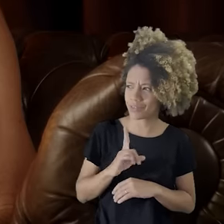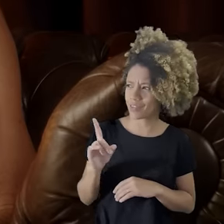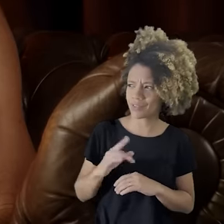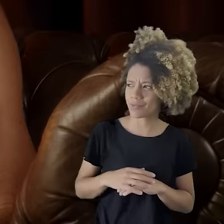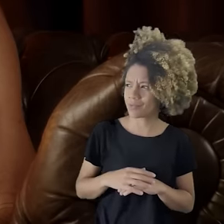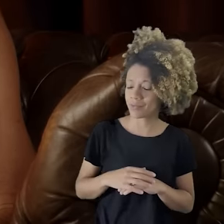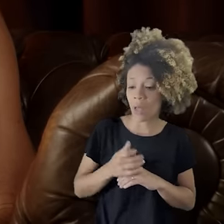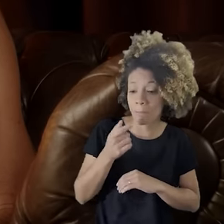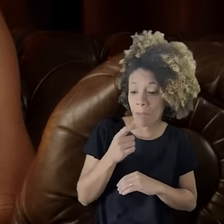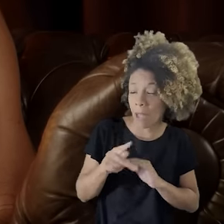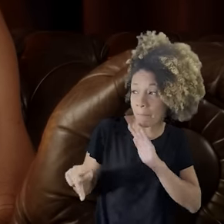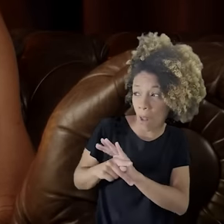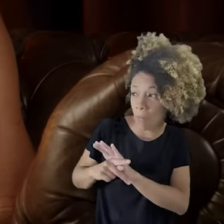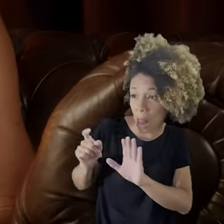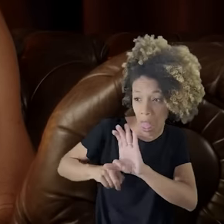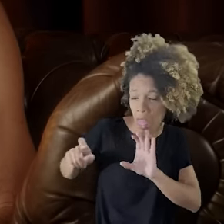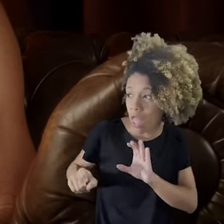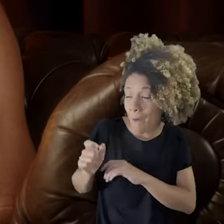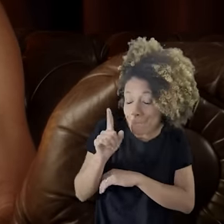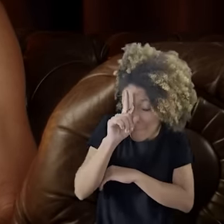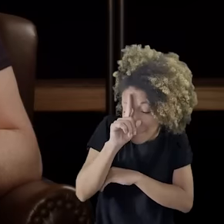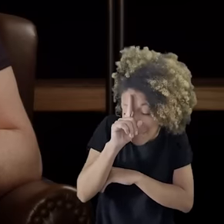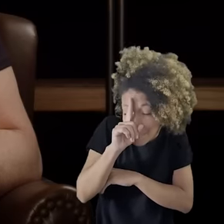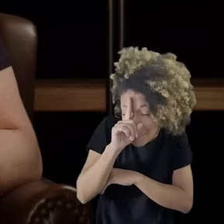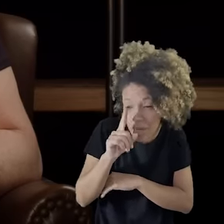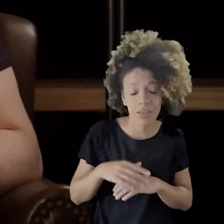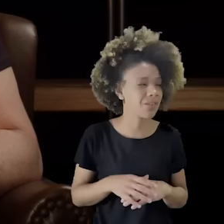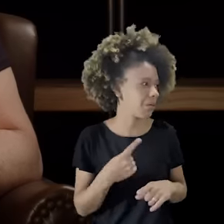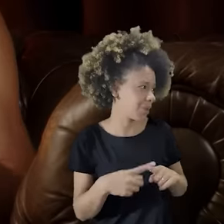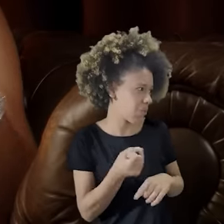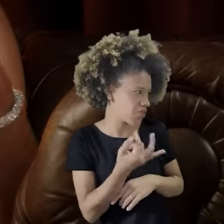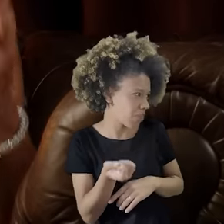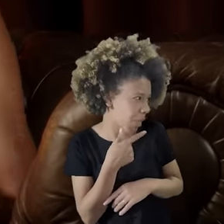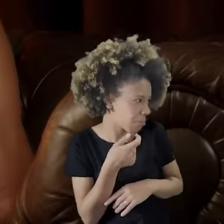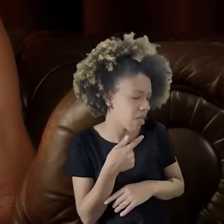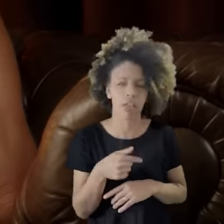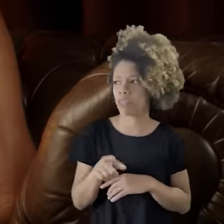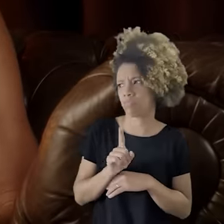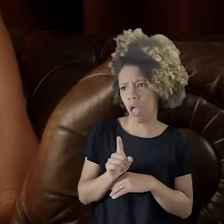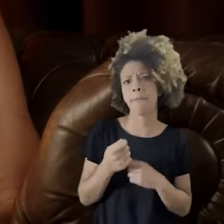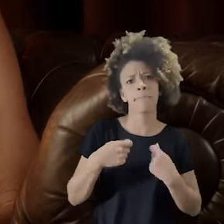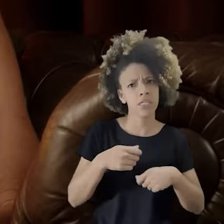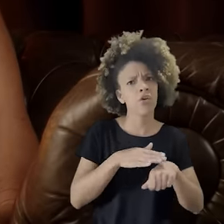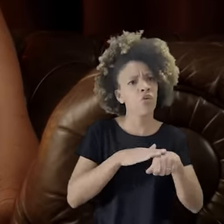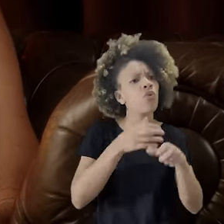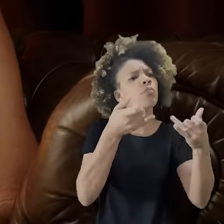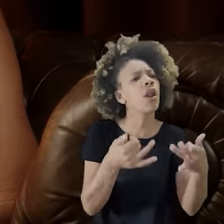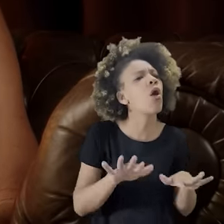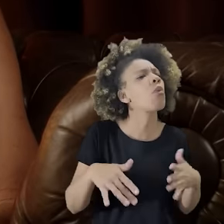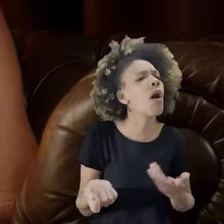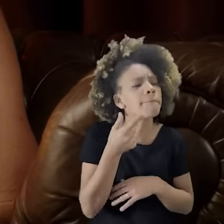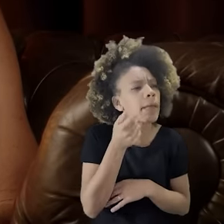do céu e o hormônio por conta é um perigo porque o hormônio que né antes pessoal falava não Ana você vai ter que falar para mim